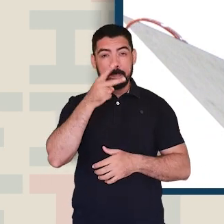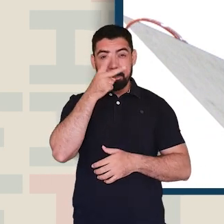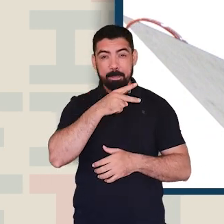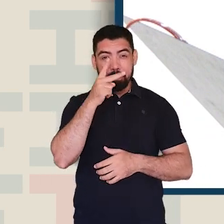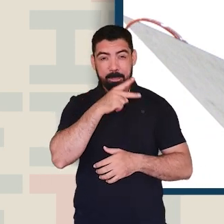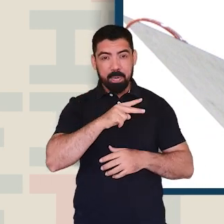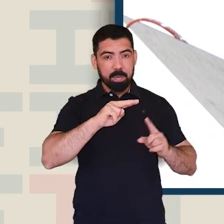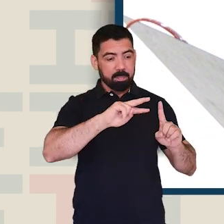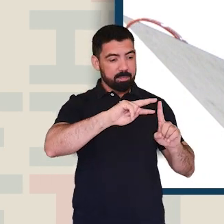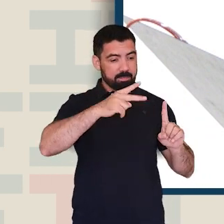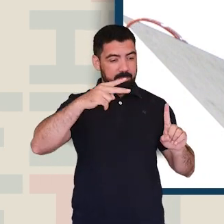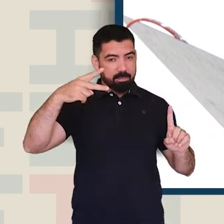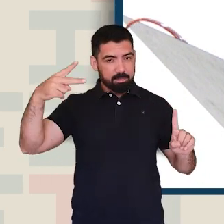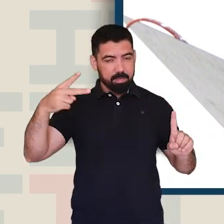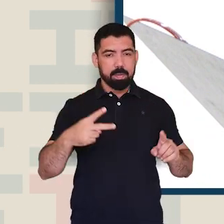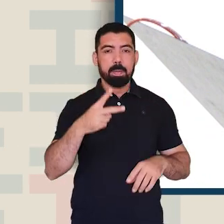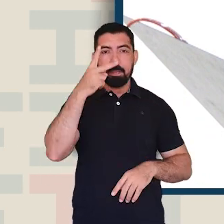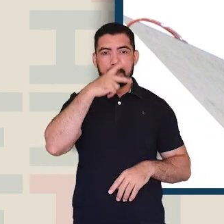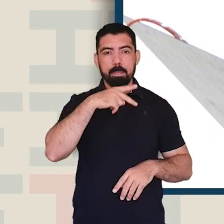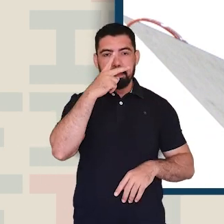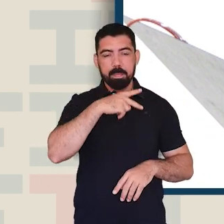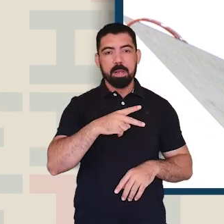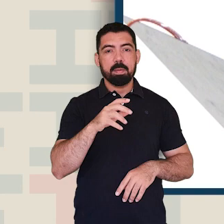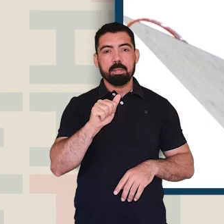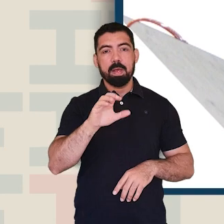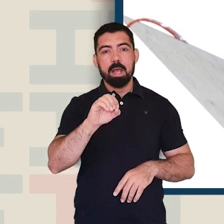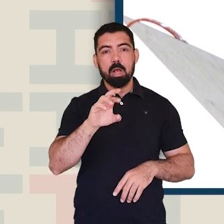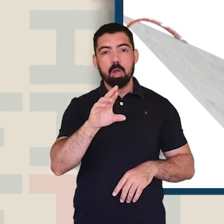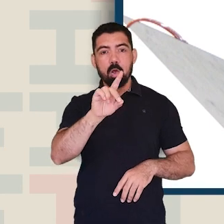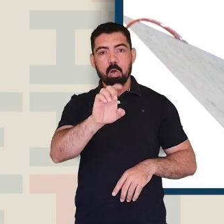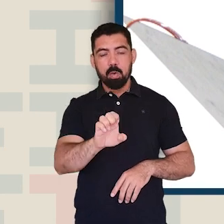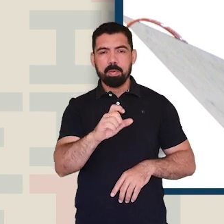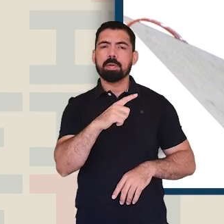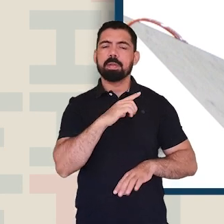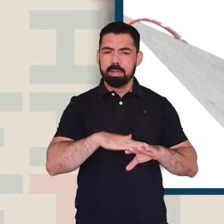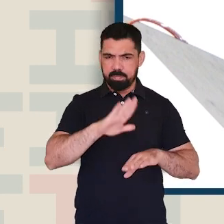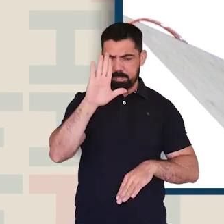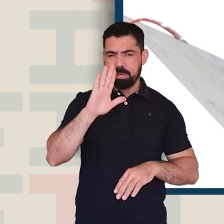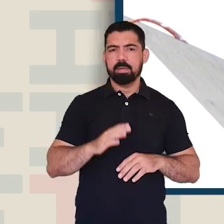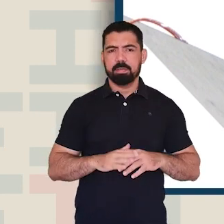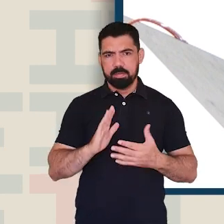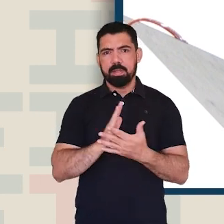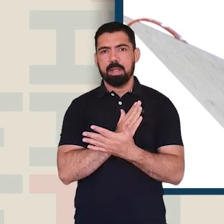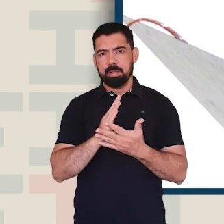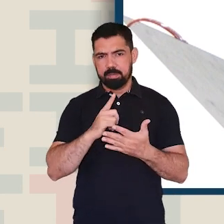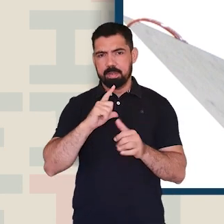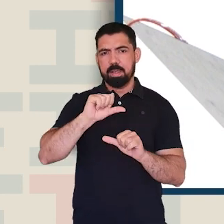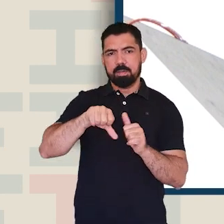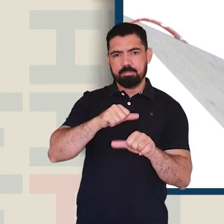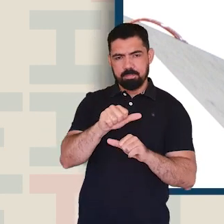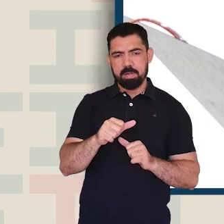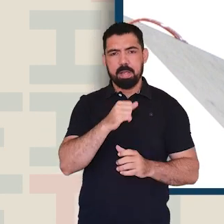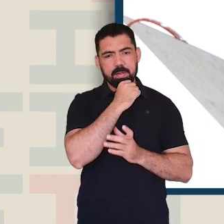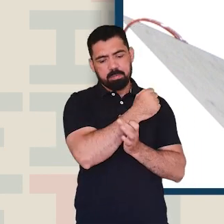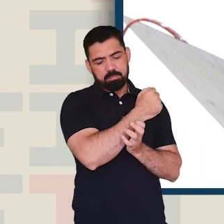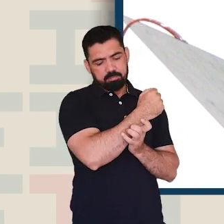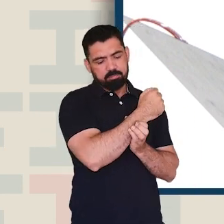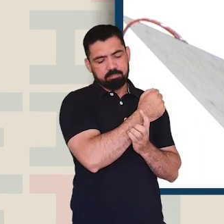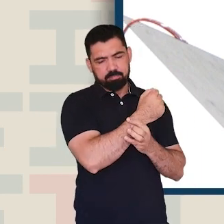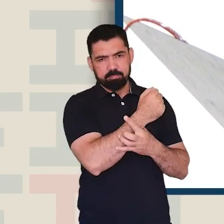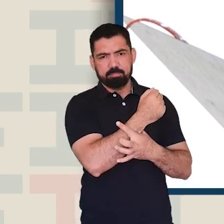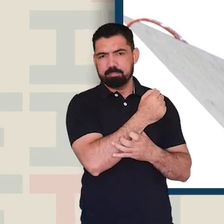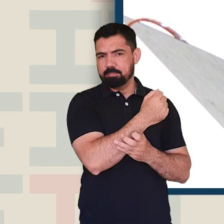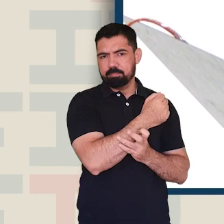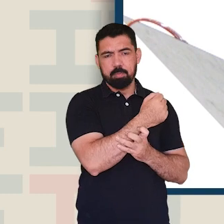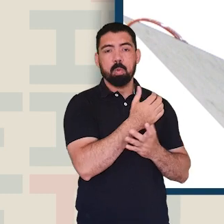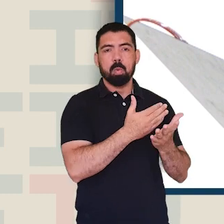mesma frase, né? Ou o mesmo acorde. Na verdade, tem até mais, porque tem alguns com variação de dedo tal, começando com